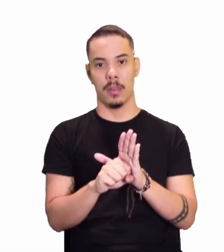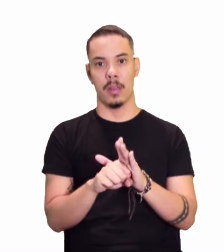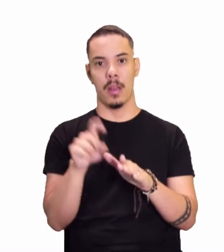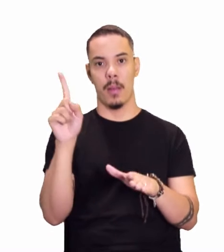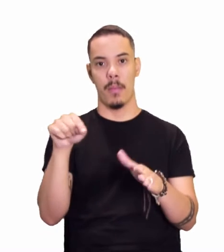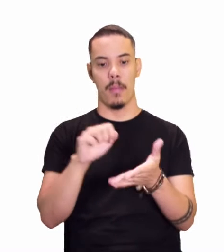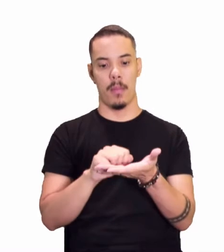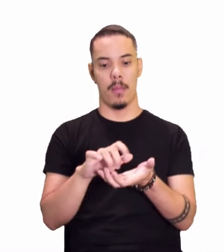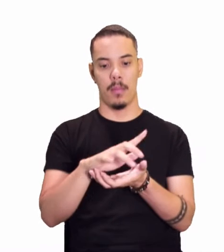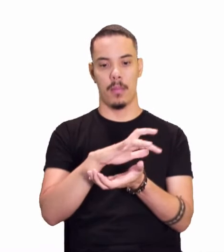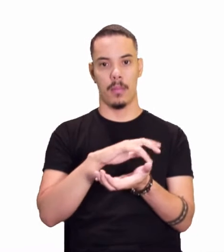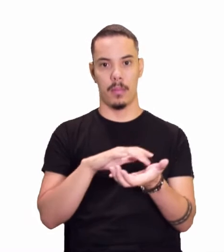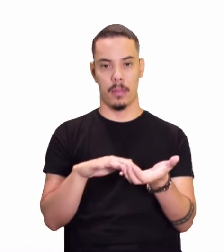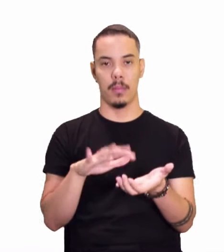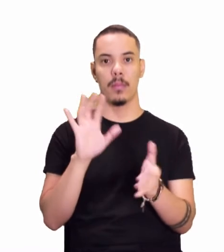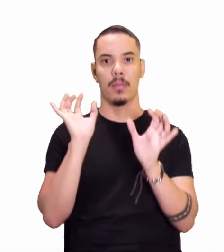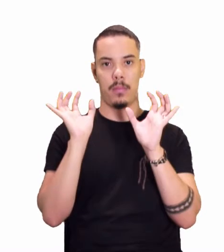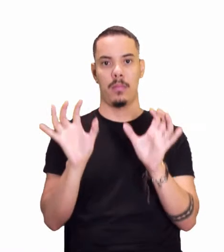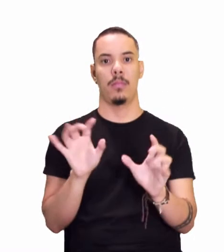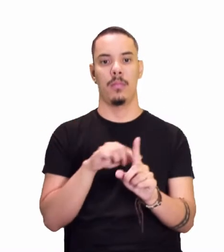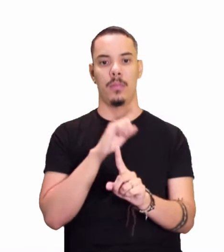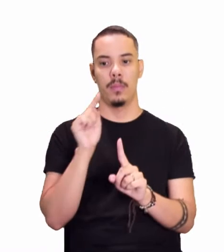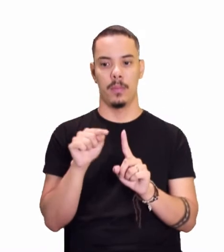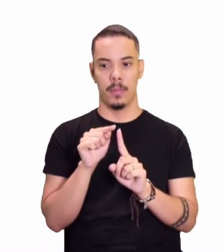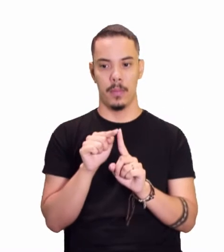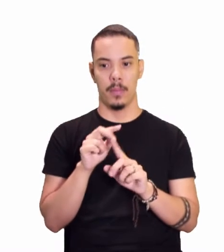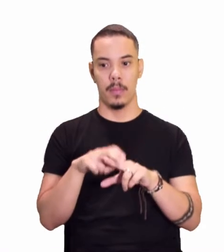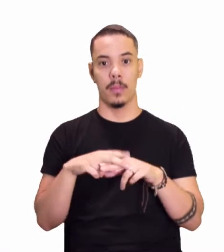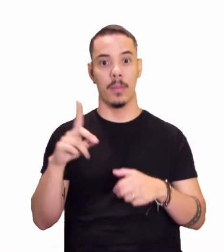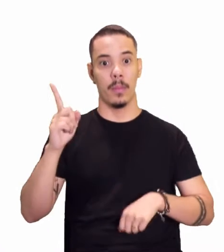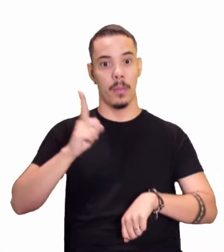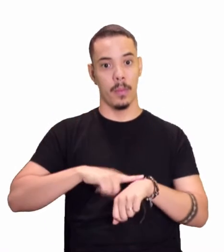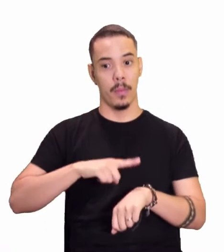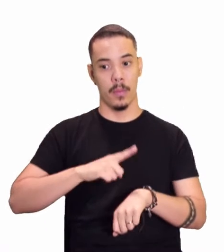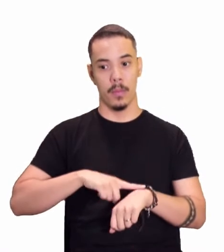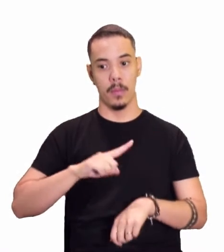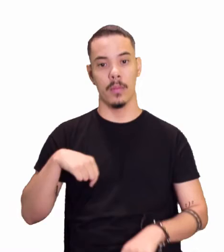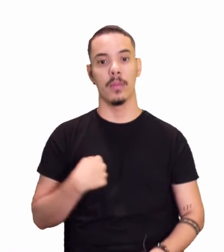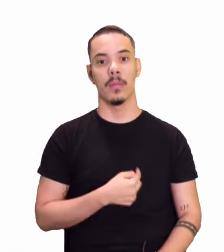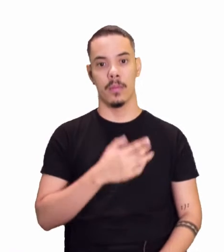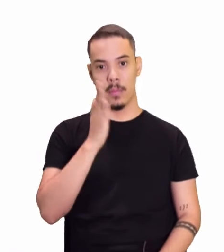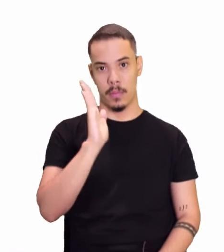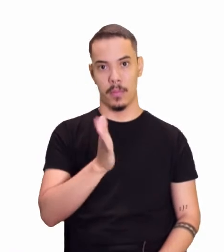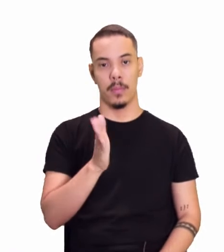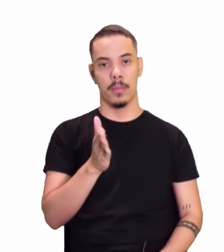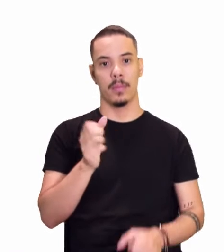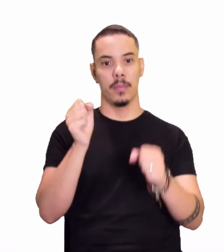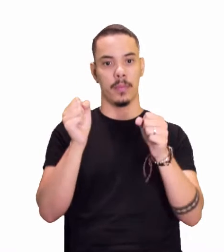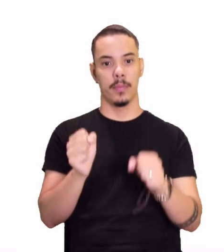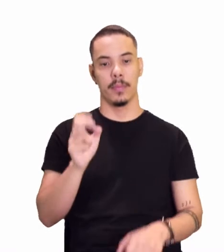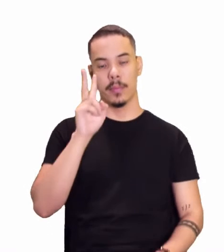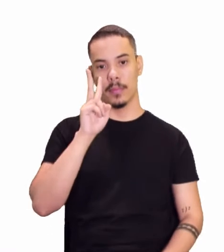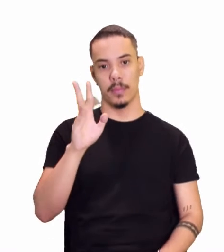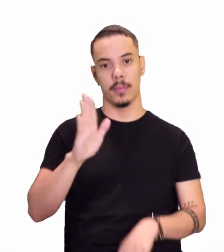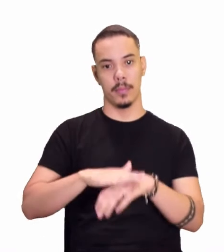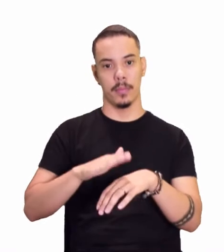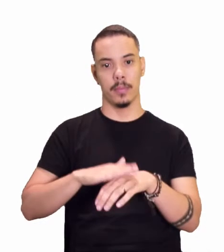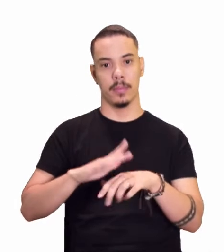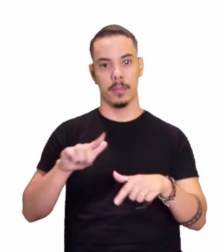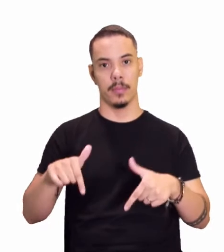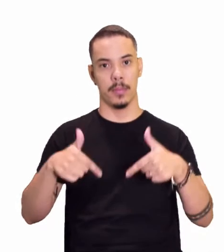É exatamente para isso. Nesse momento agora já podemos ver as ações,